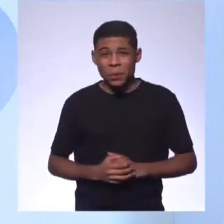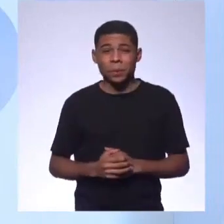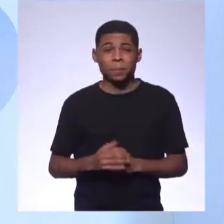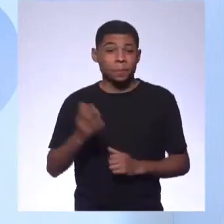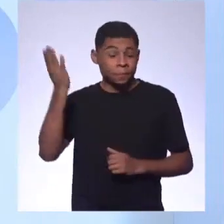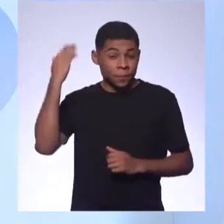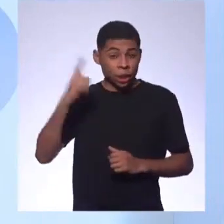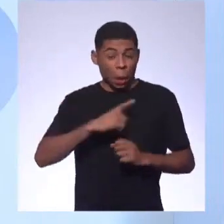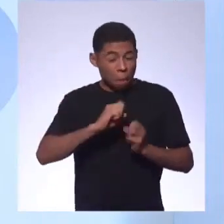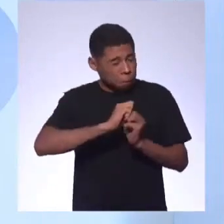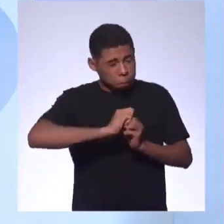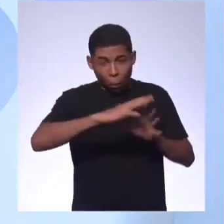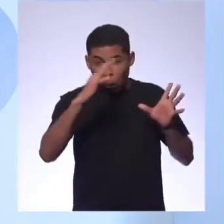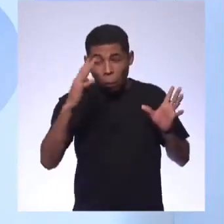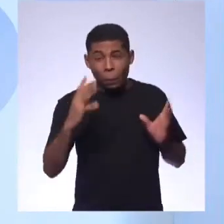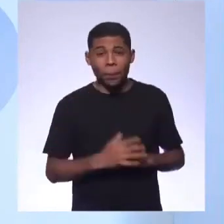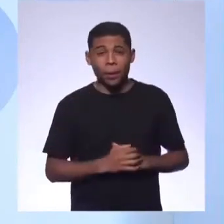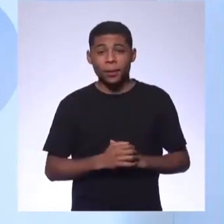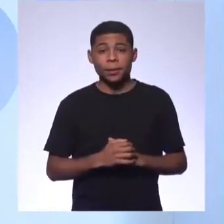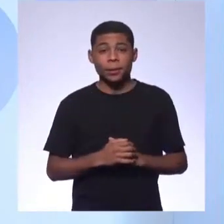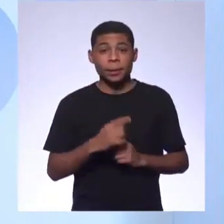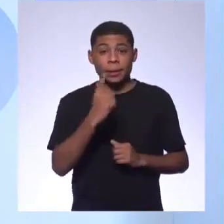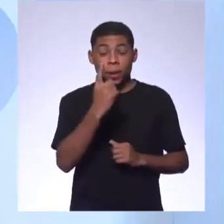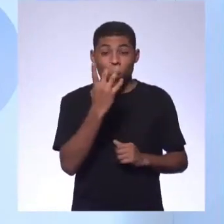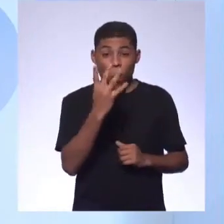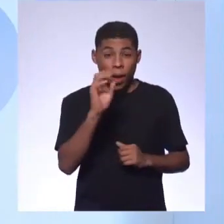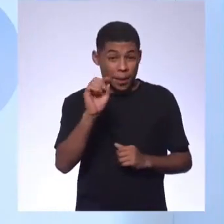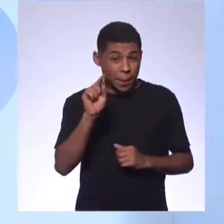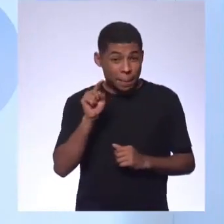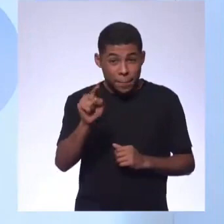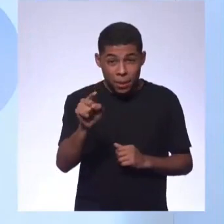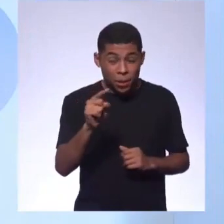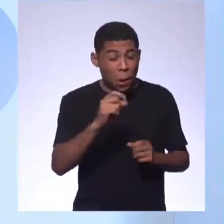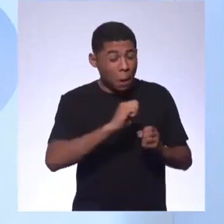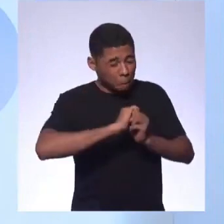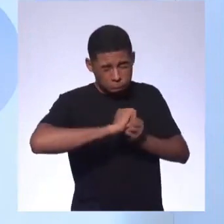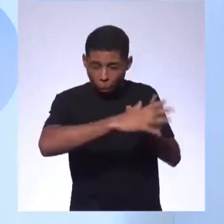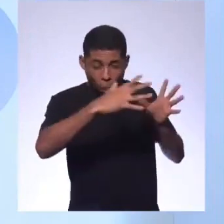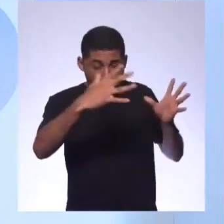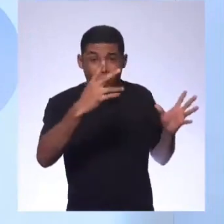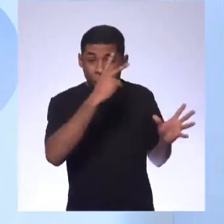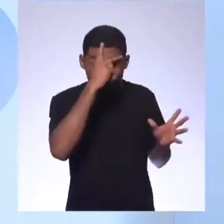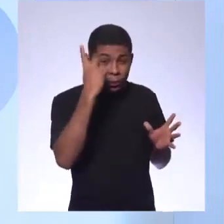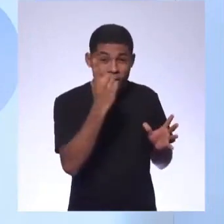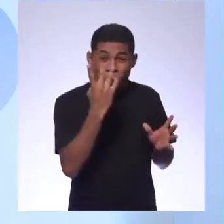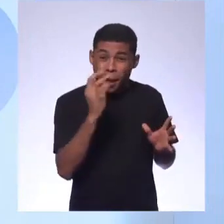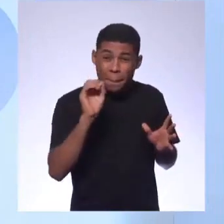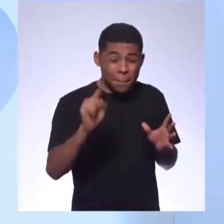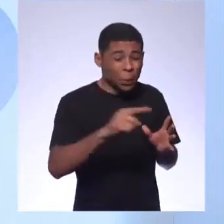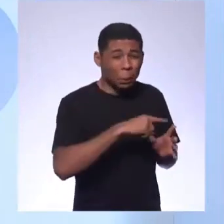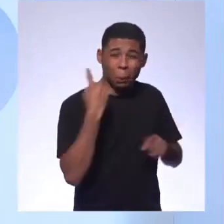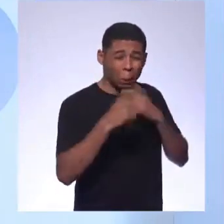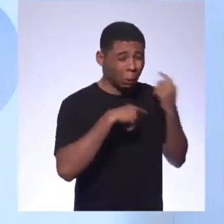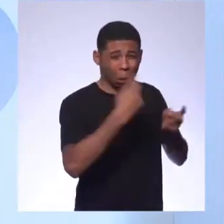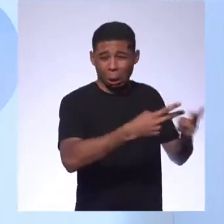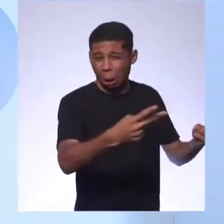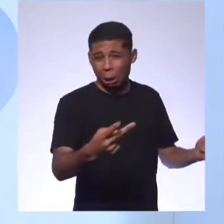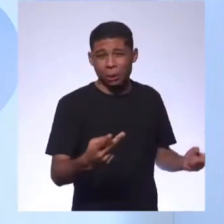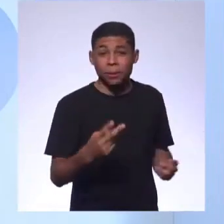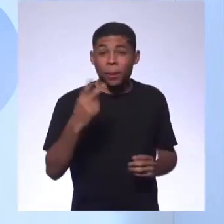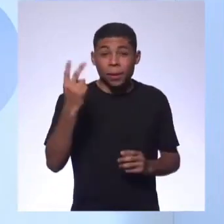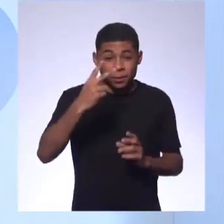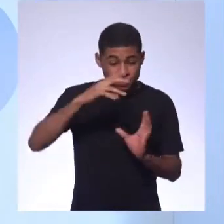Nagasaki, mais de 140 mil pessoas foram assassinadas. Então, a Segunda Guerra